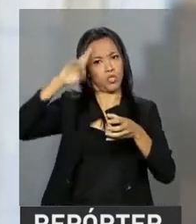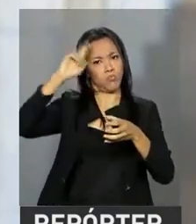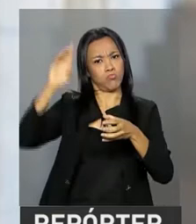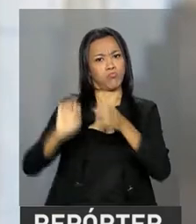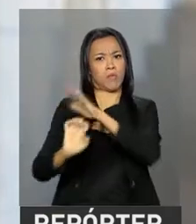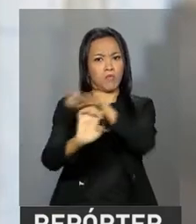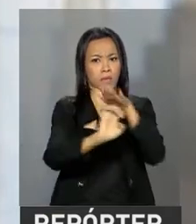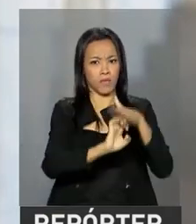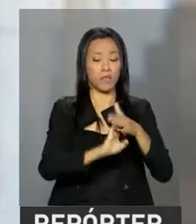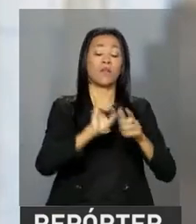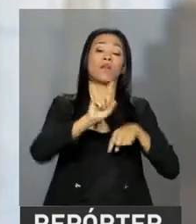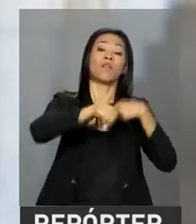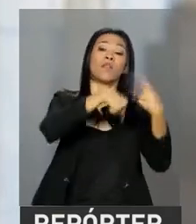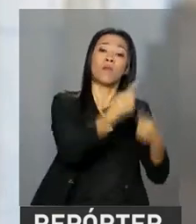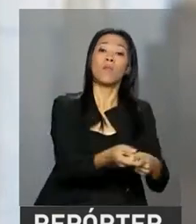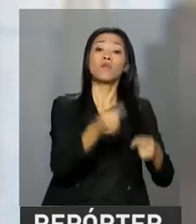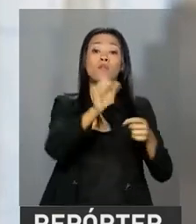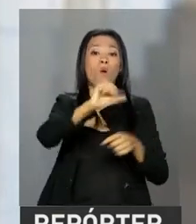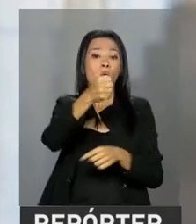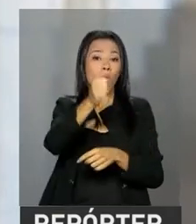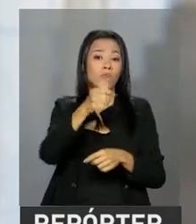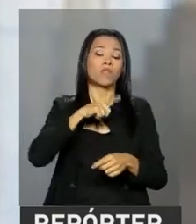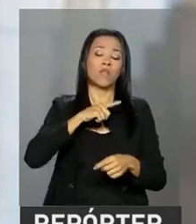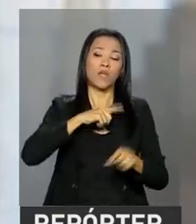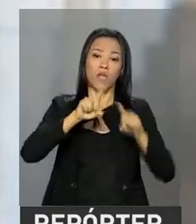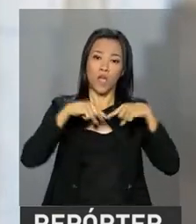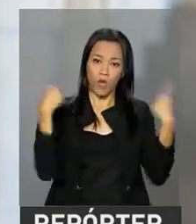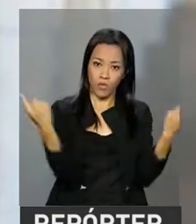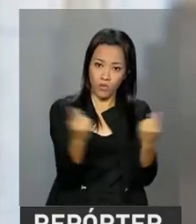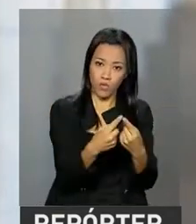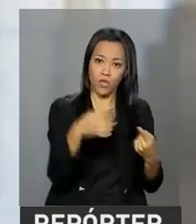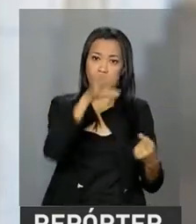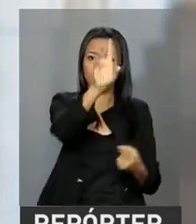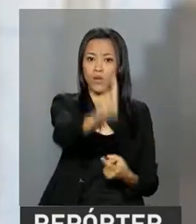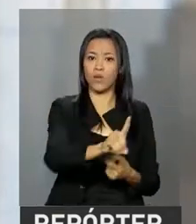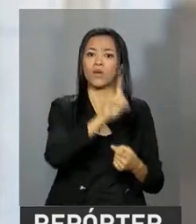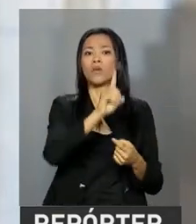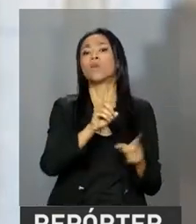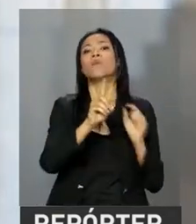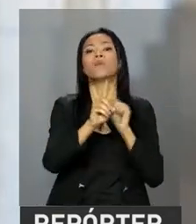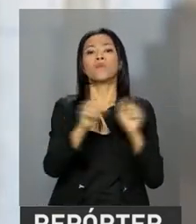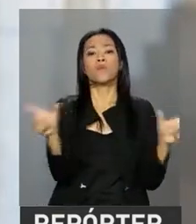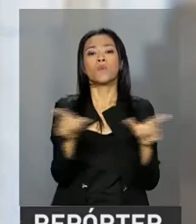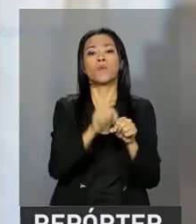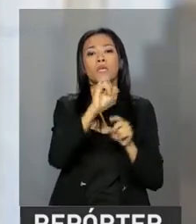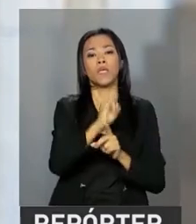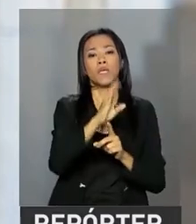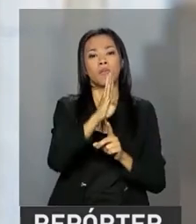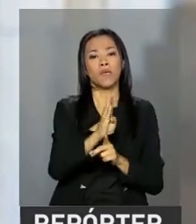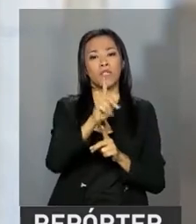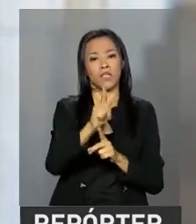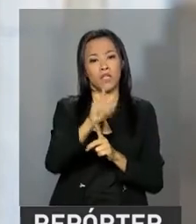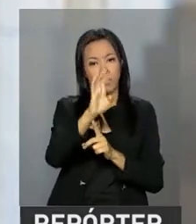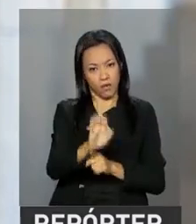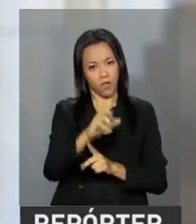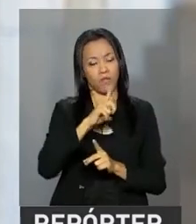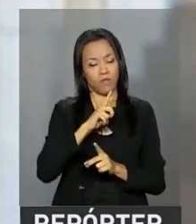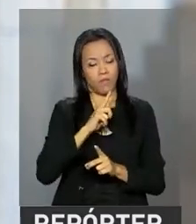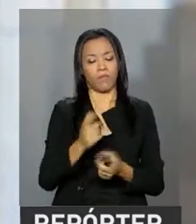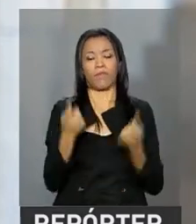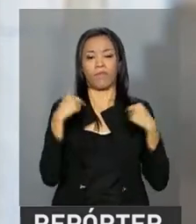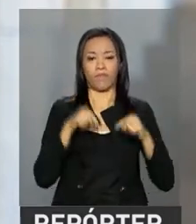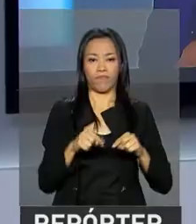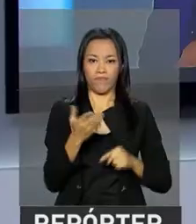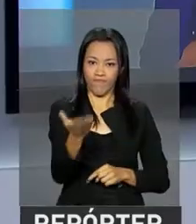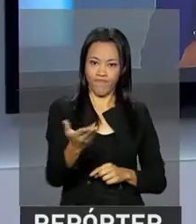11 horas, o presidente Michel Temer tem reunião com o presidente do Instituto Brasileiro de Geografia e Estatística, o IBGE, Paulo Rabelo. Leandro, é com